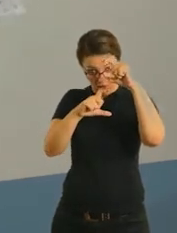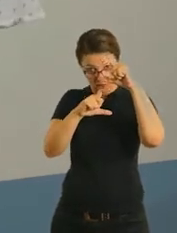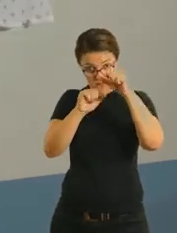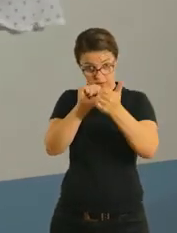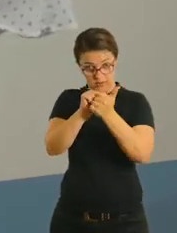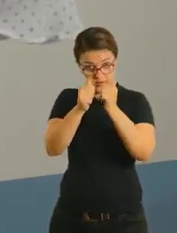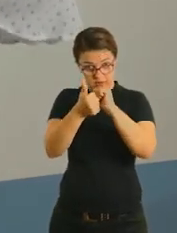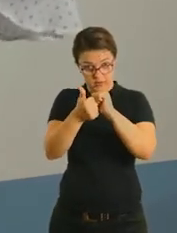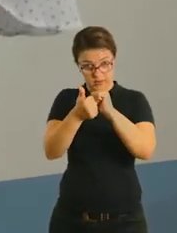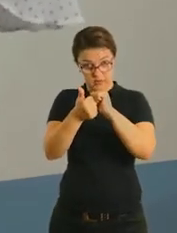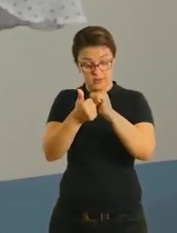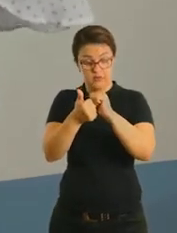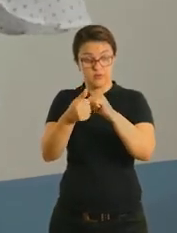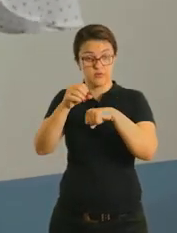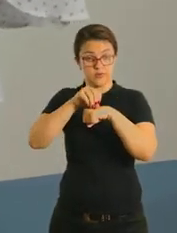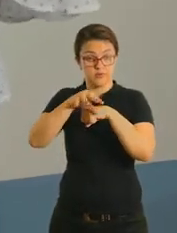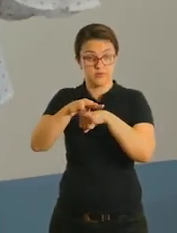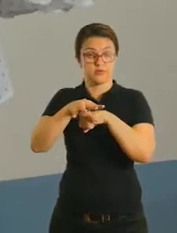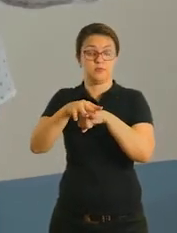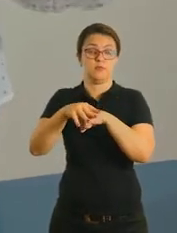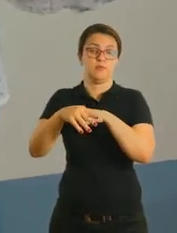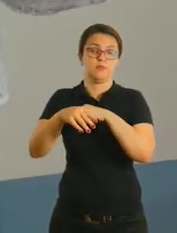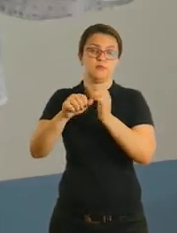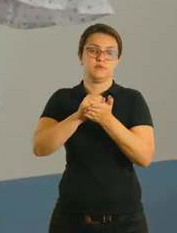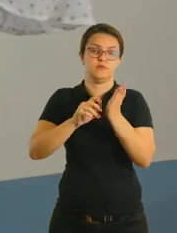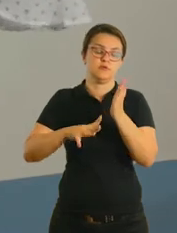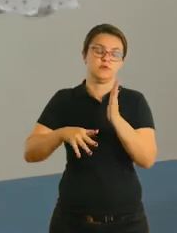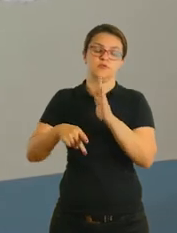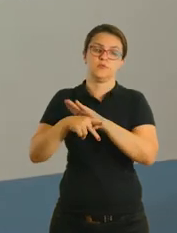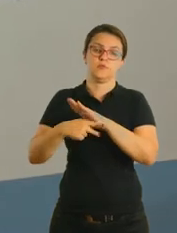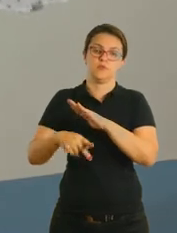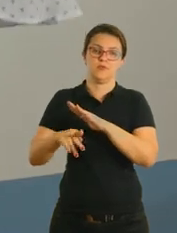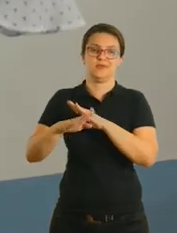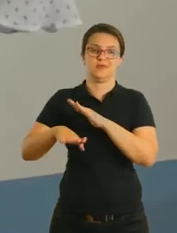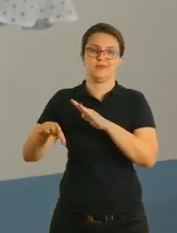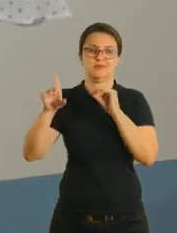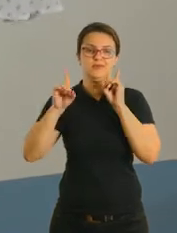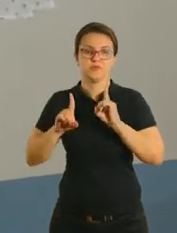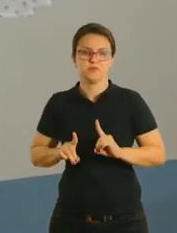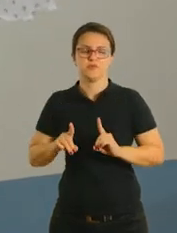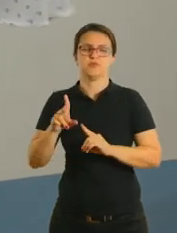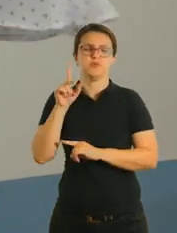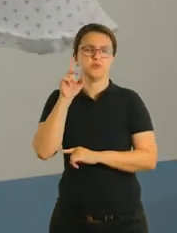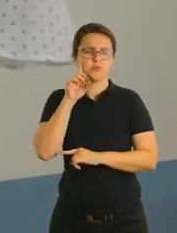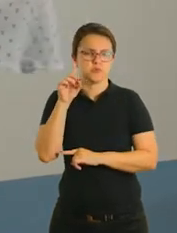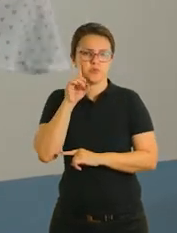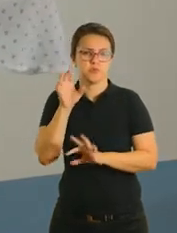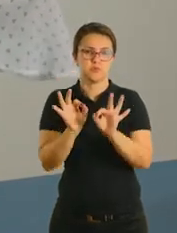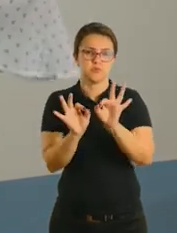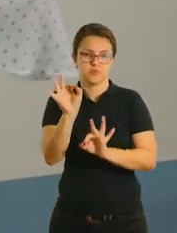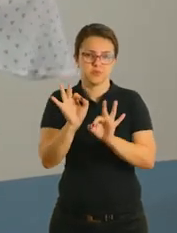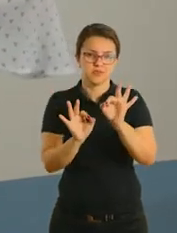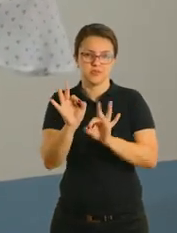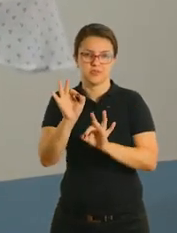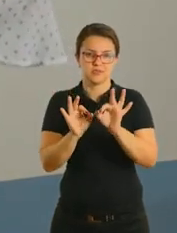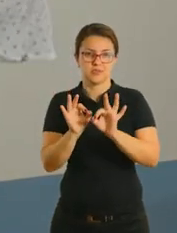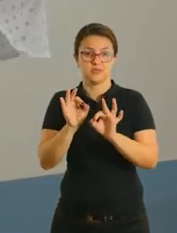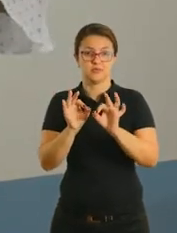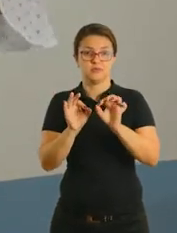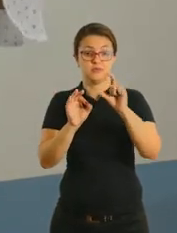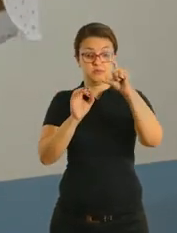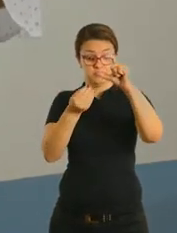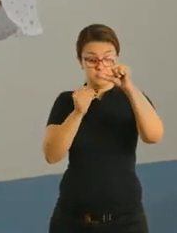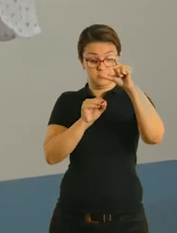para criança com deficiência. Todos os dias e todas as disciplinas, elas estão organizadas aqui. Bom, sobre língua